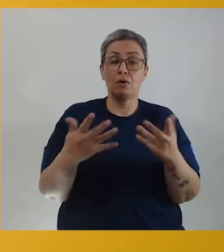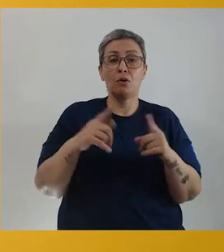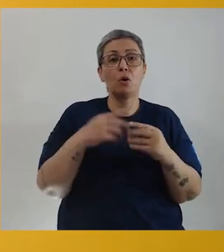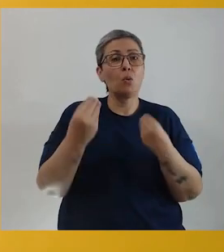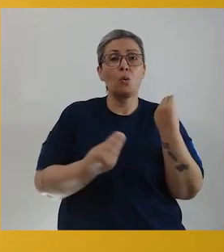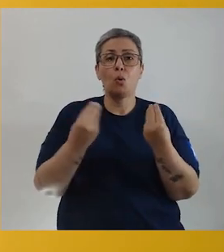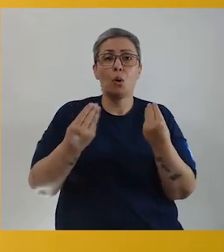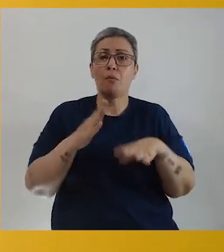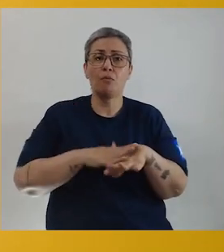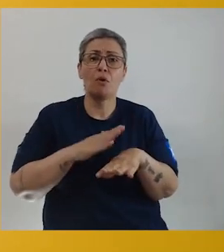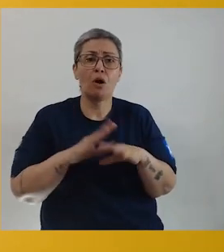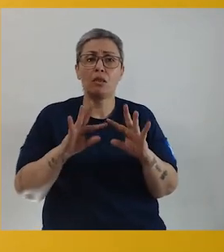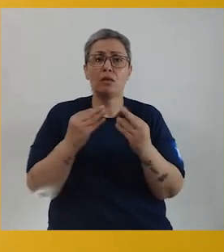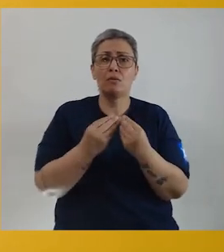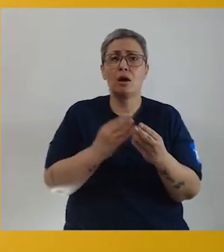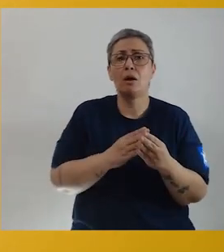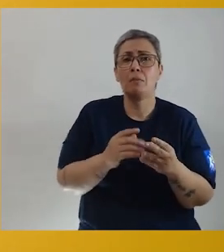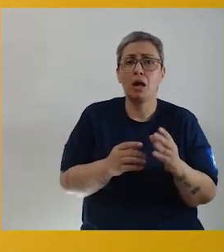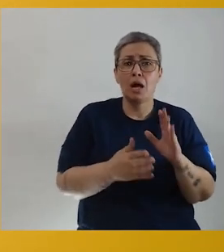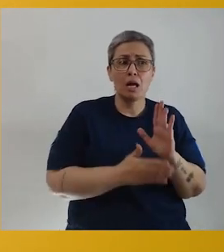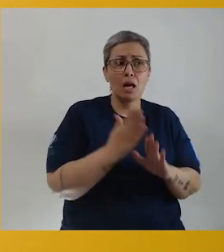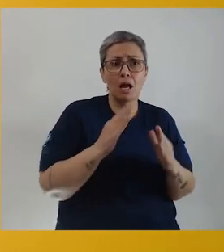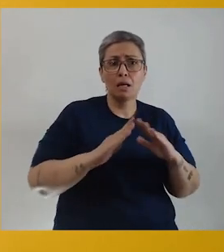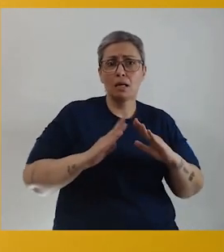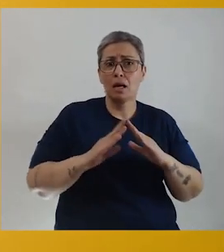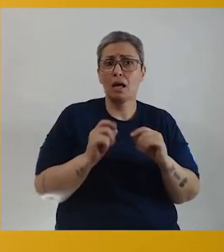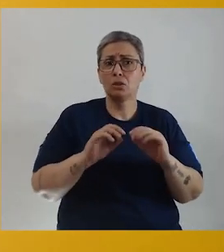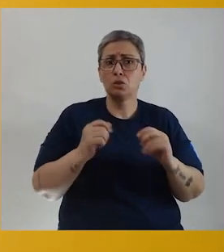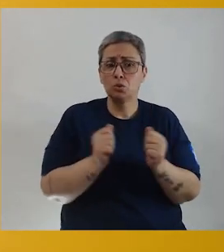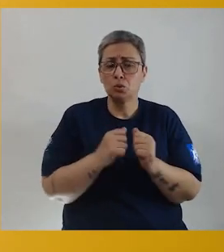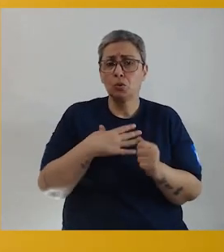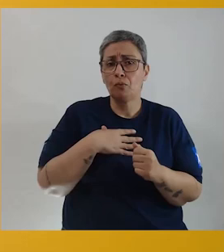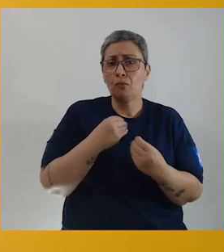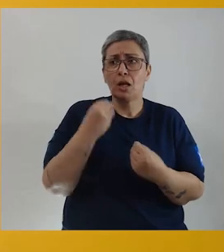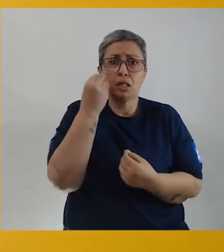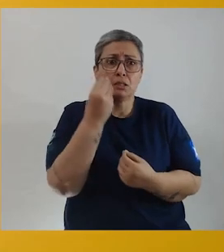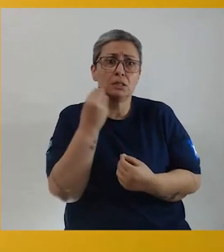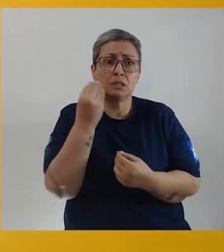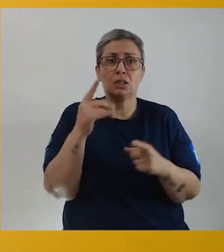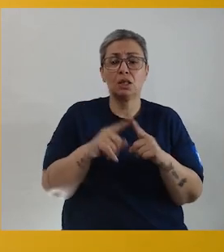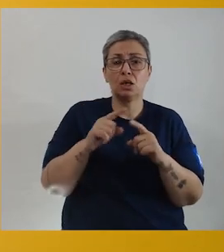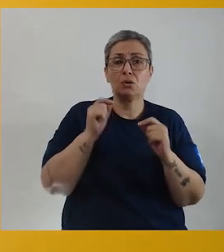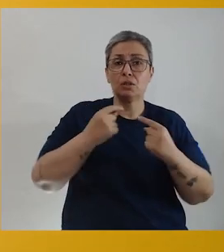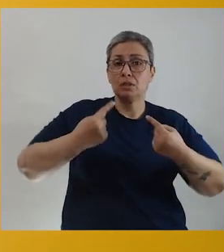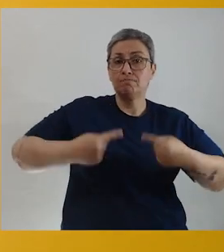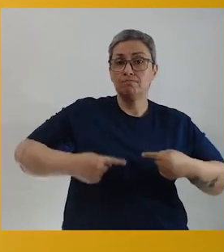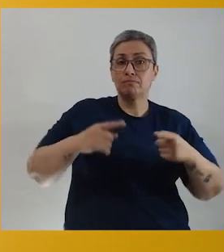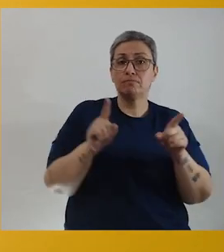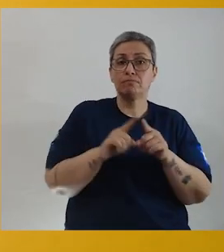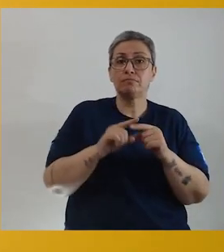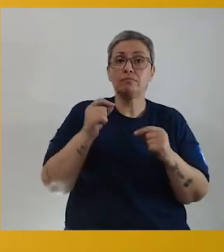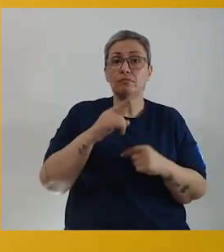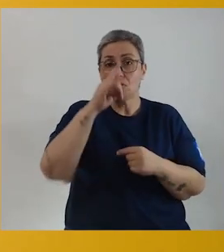né? De como foi para essas famílias saírem de suas casas com seus filhos e experienciarem esse